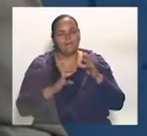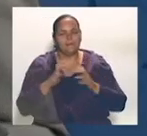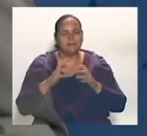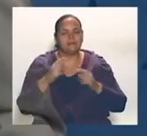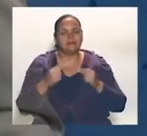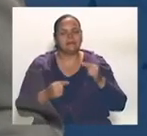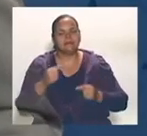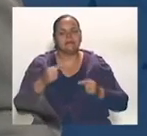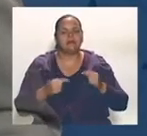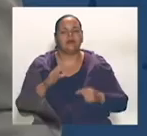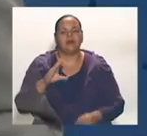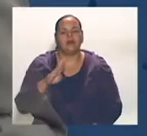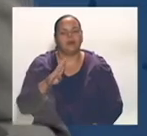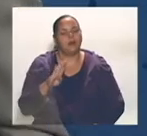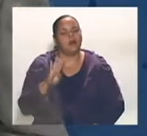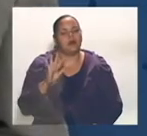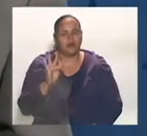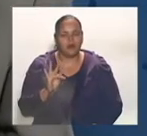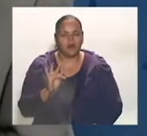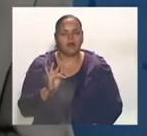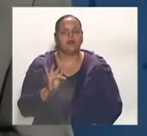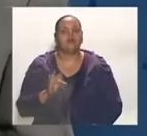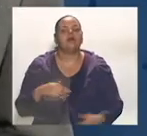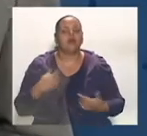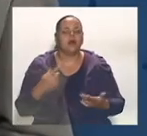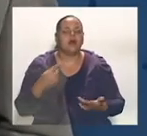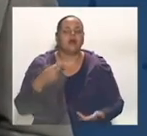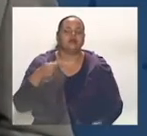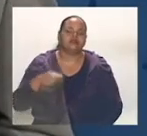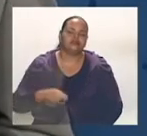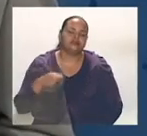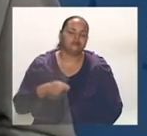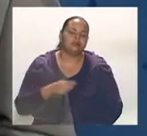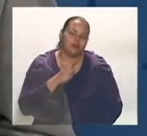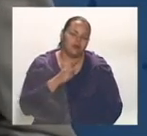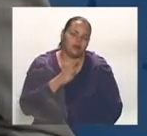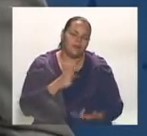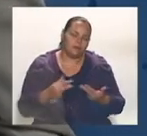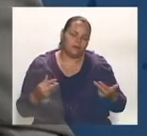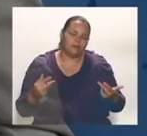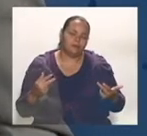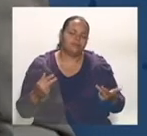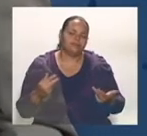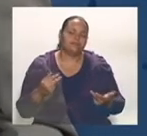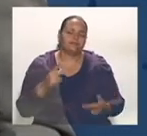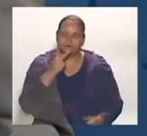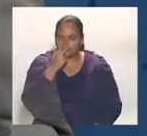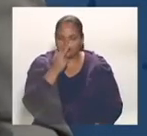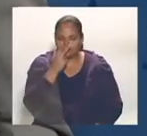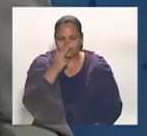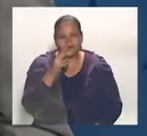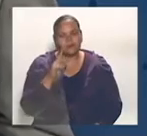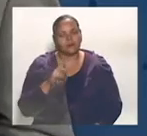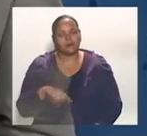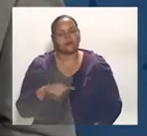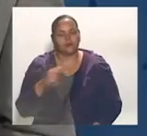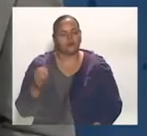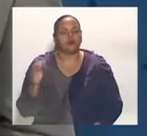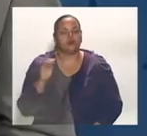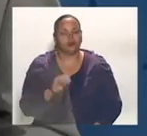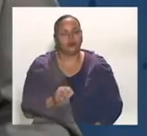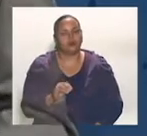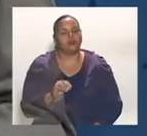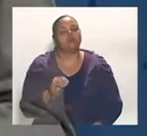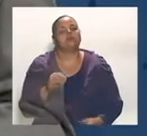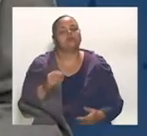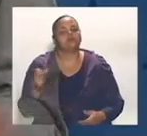presidente de clube briga com o presidente da federação, com o da CBF, aí começa a ser punido. Tem essas coisas.